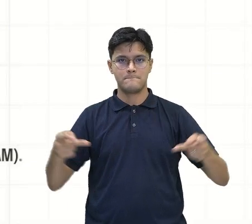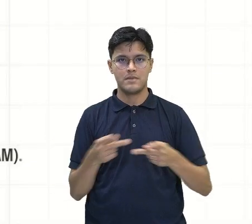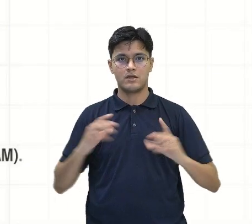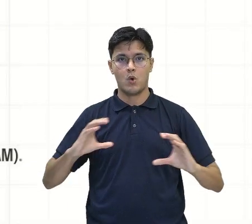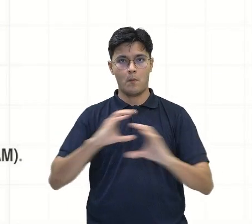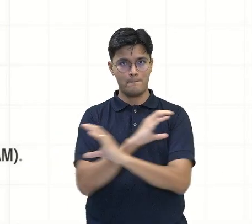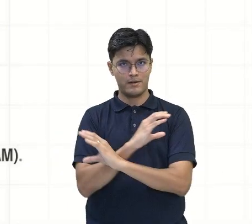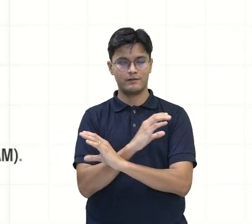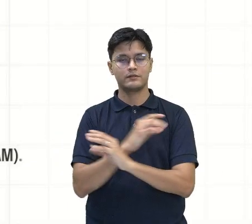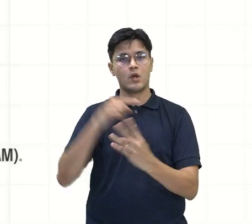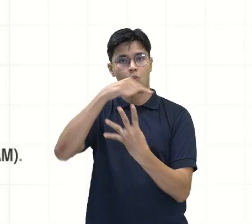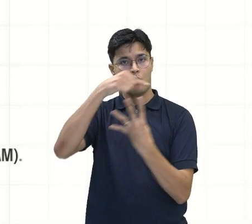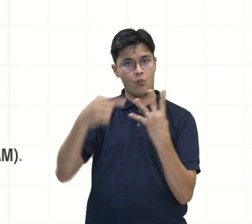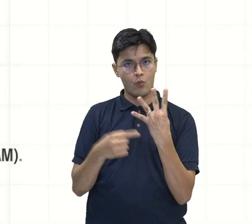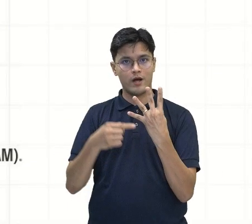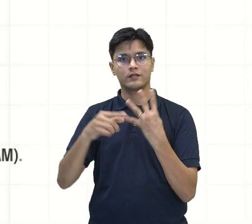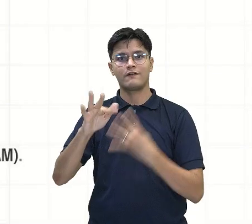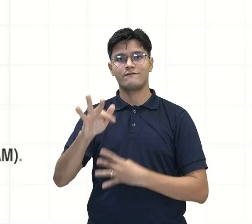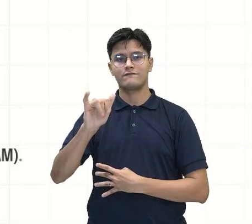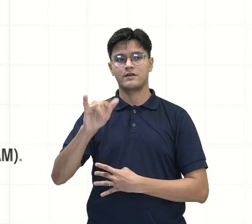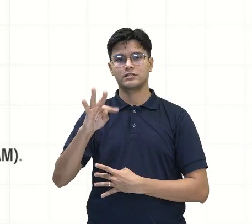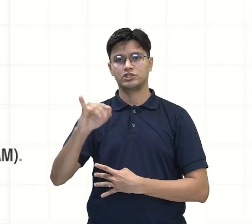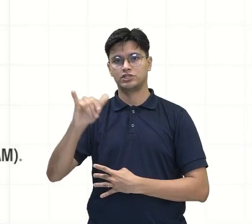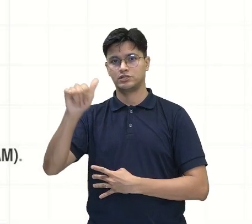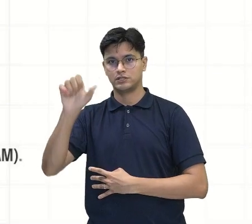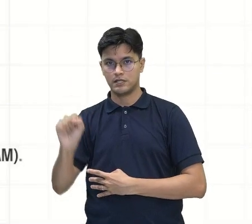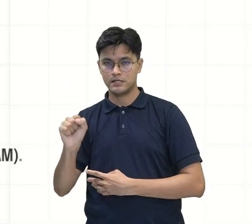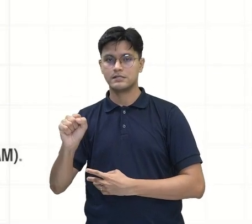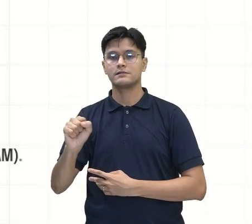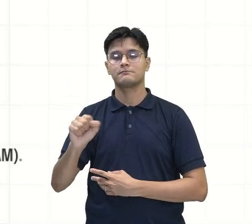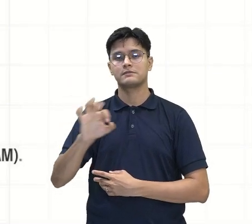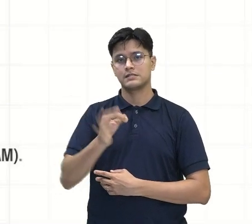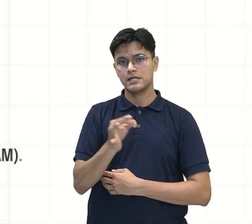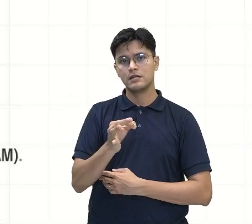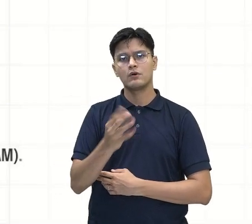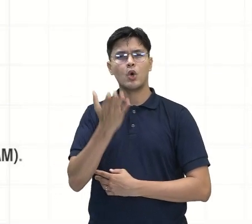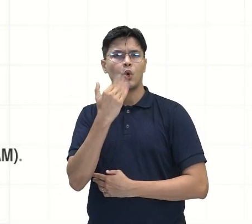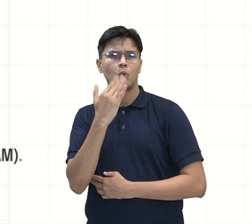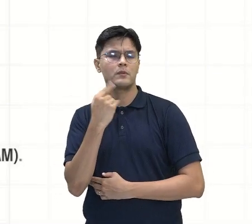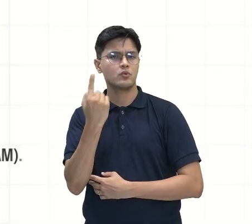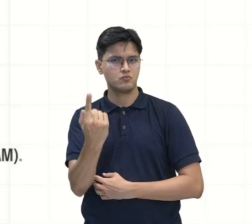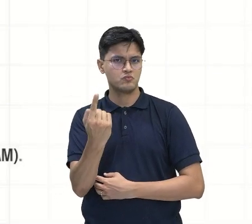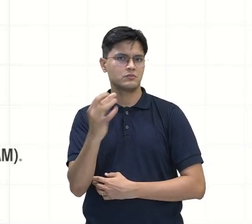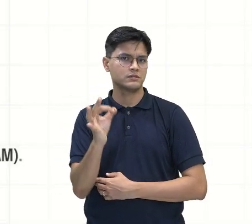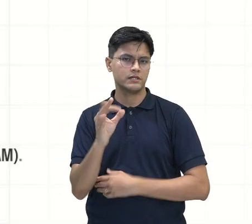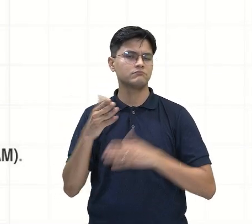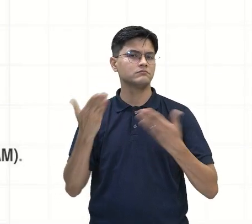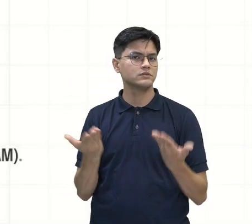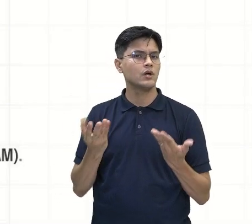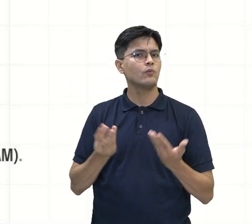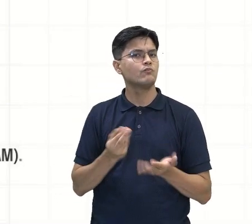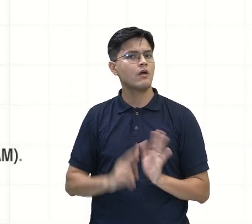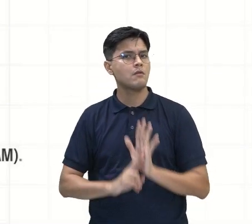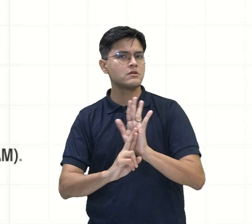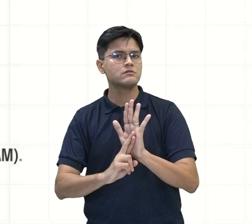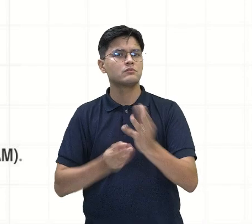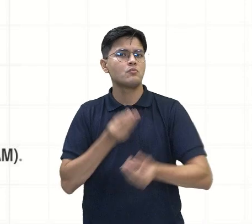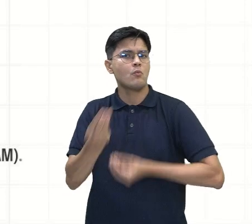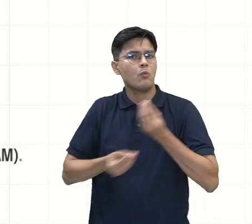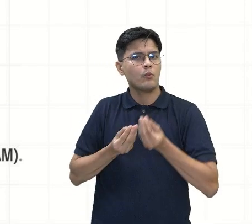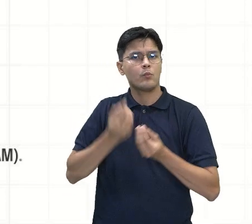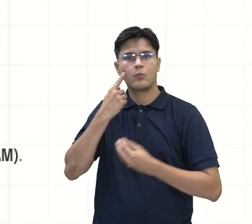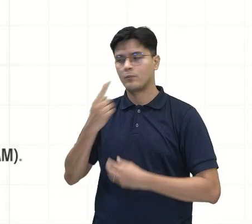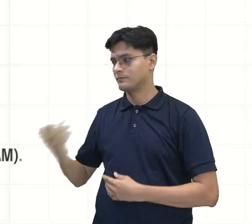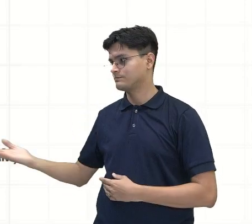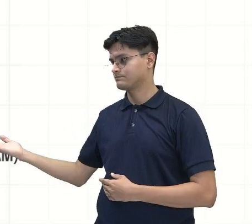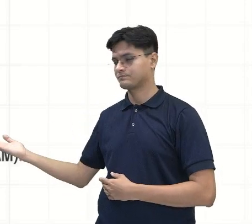que dessas 4, eu comi apenas uma. Então, eu represento dessa forma, 1 sobre 4. Bacana?